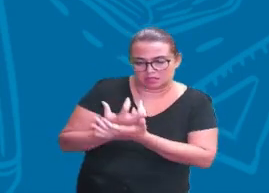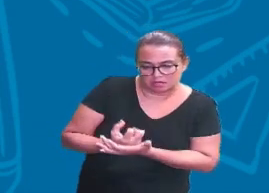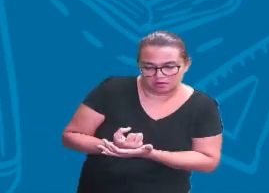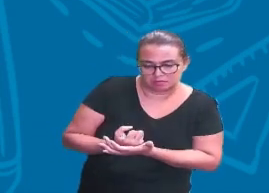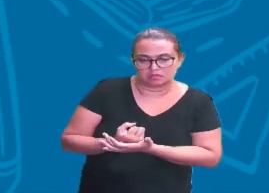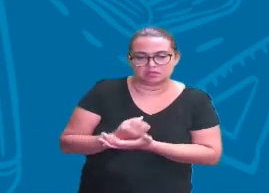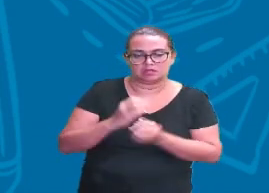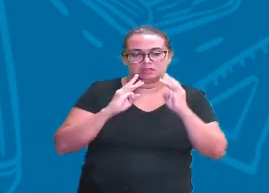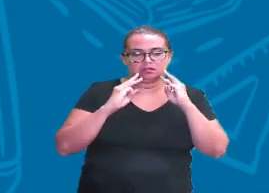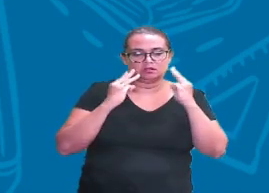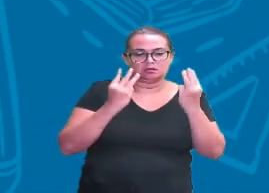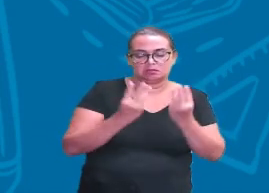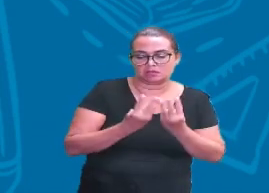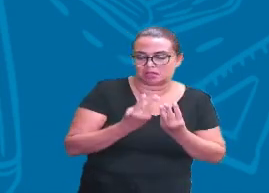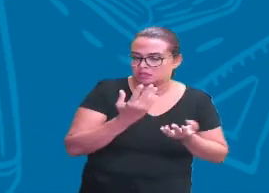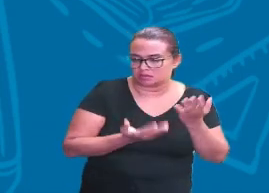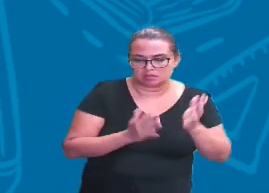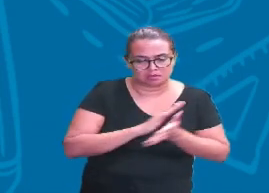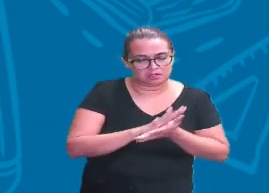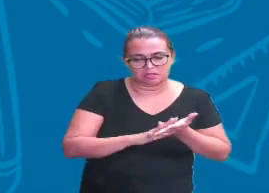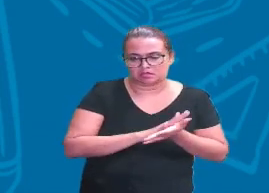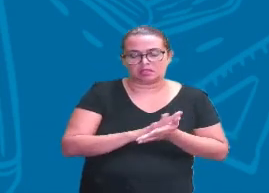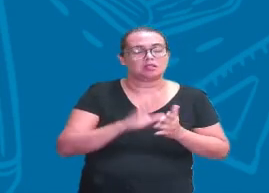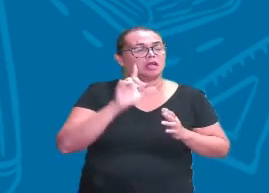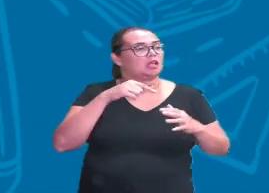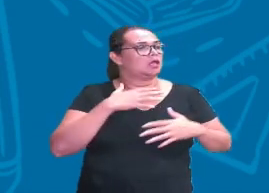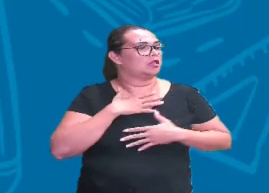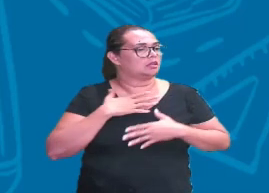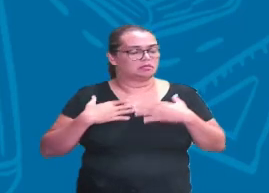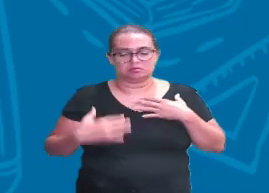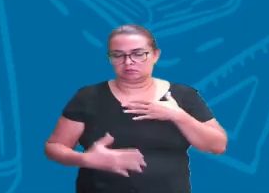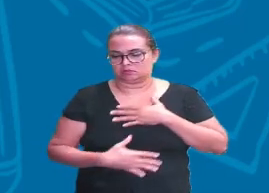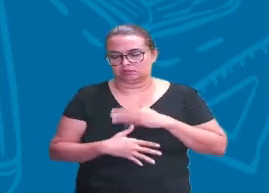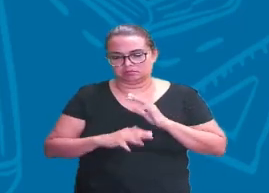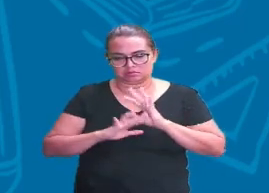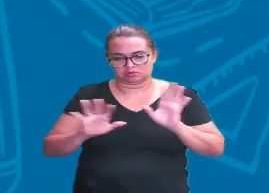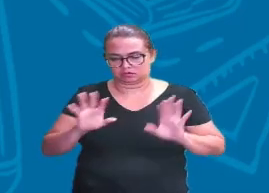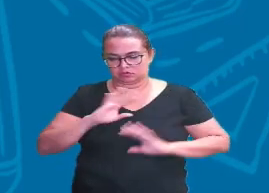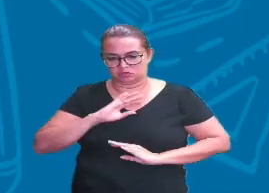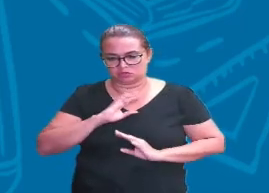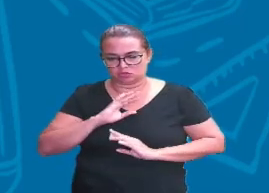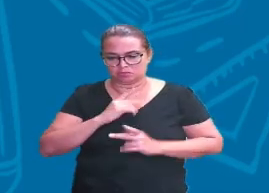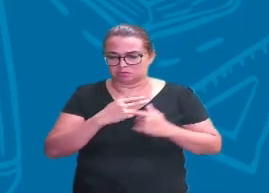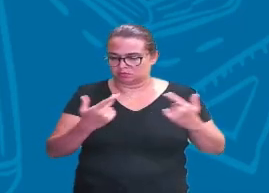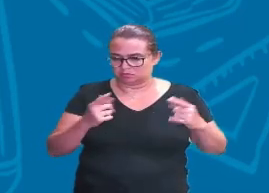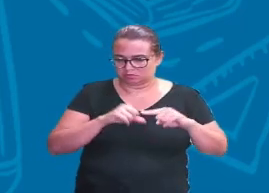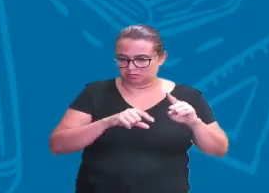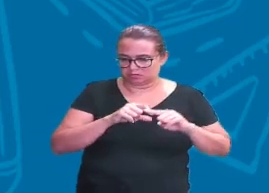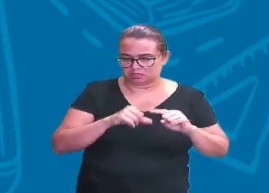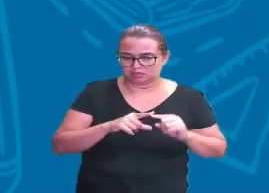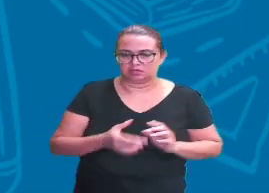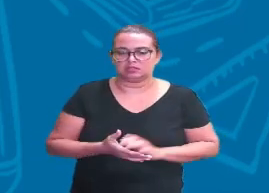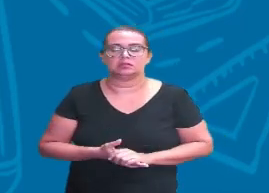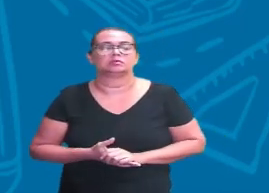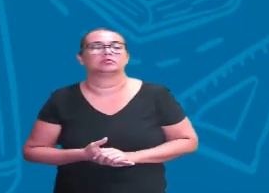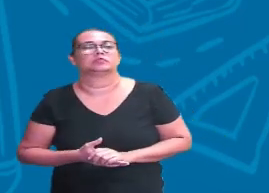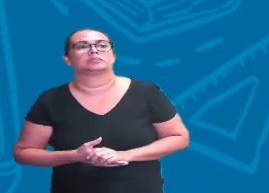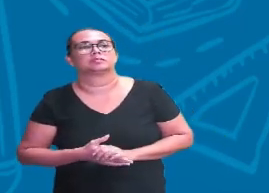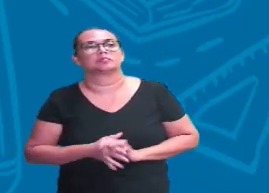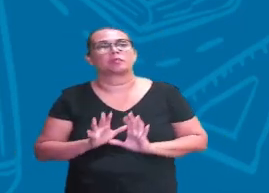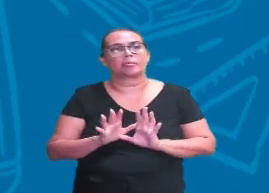quê? Não, depende. Massa é você. Onde você tiver, é você. É aquele valor. Beleza? Então aqui, ó. E o peso dos